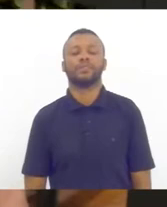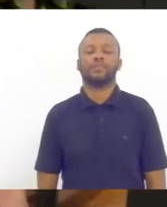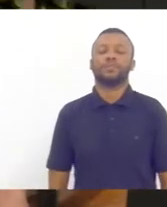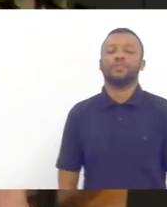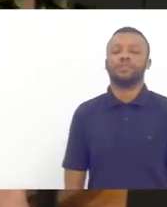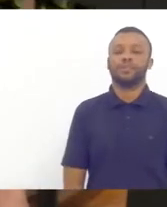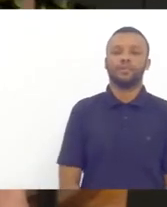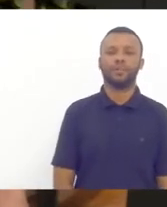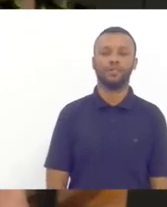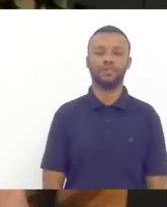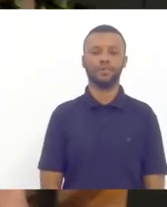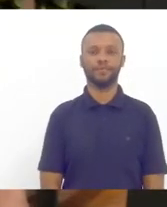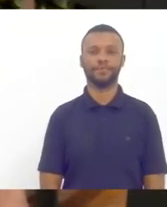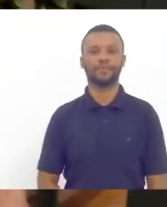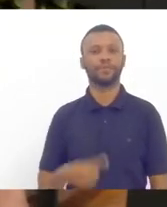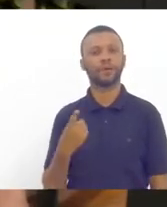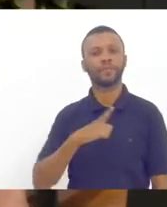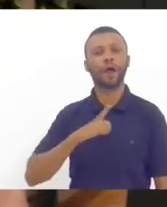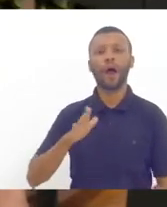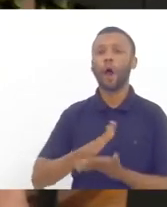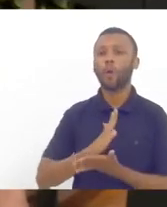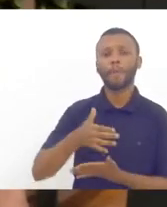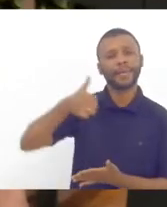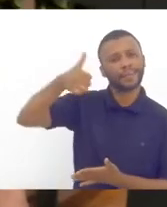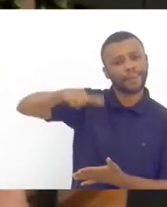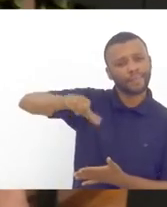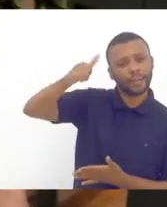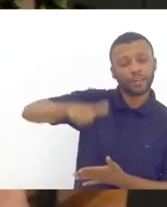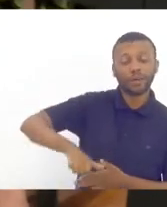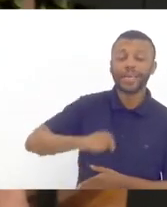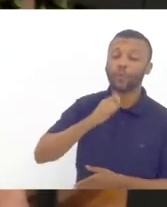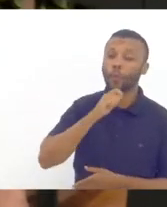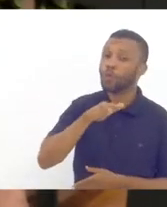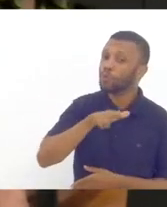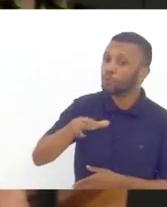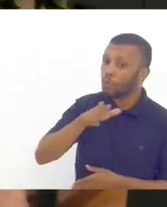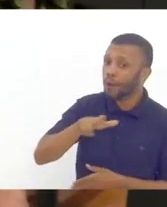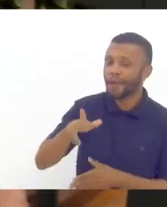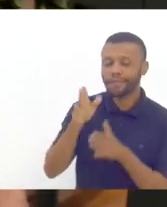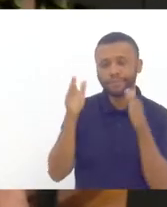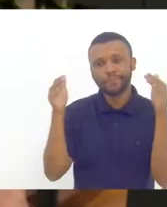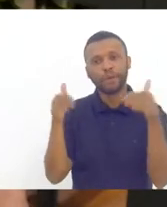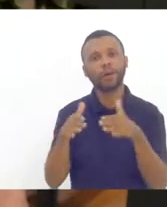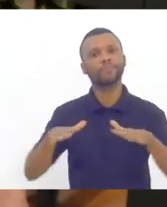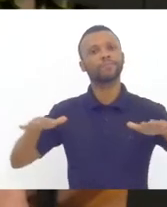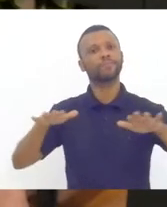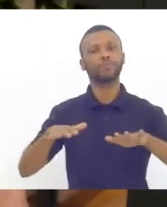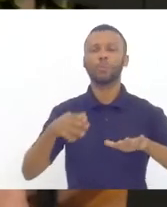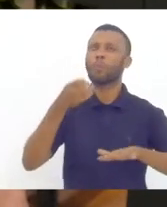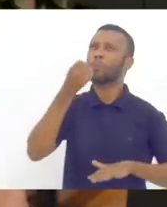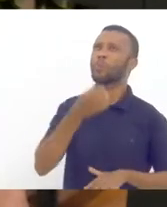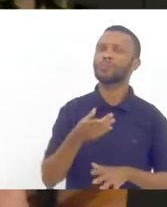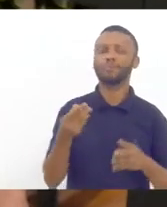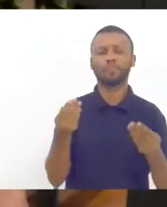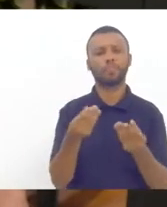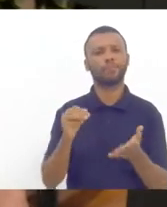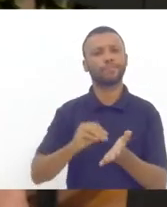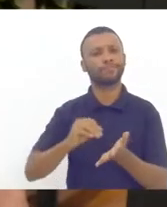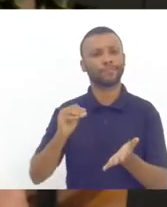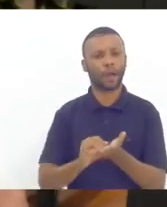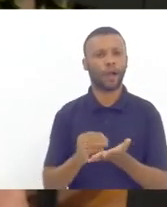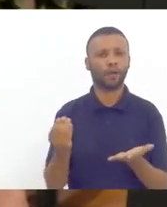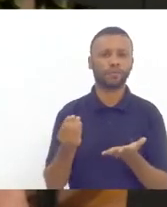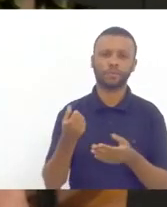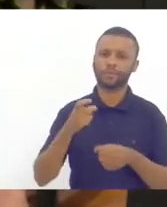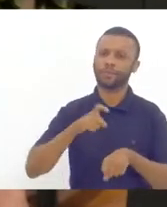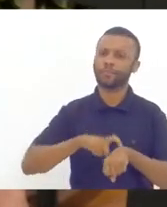fizemos algumas estimativas, que não são estimativas que a gente possa dizer que são muito precisas, em relação até um período, se eu não